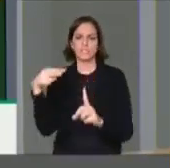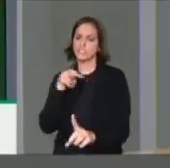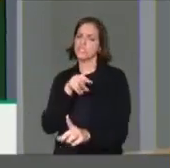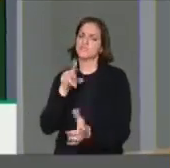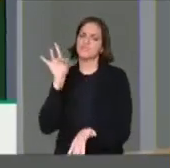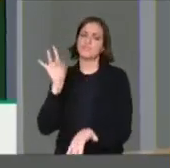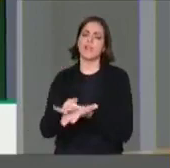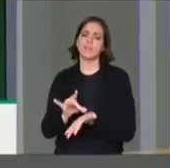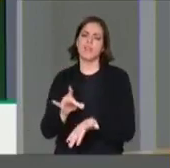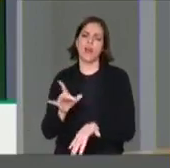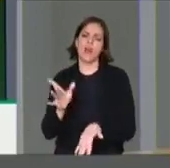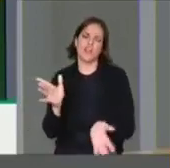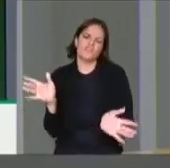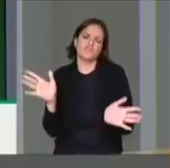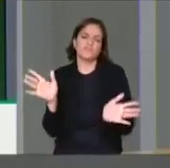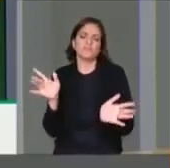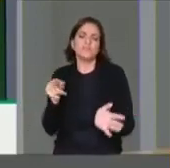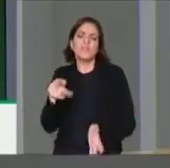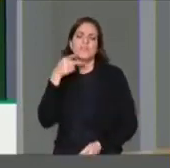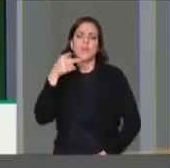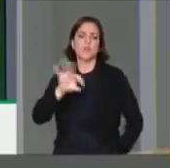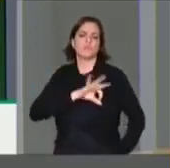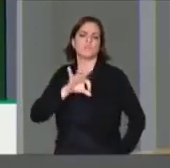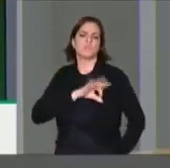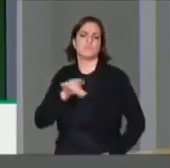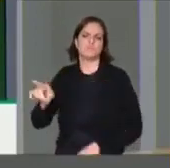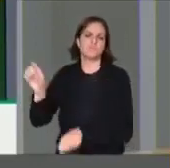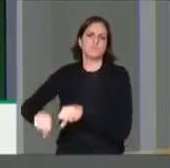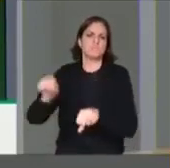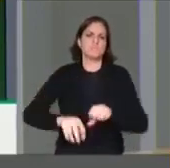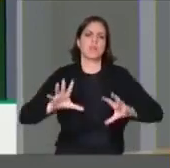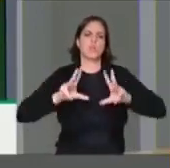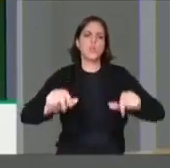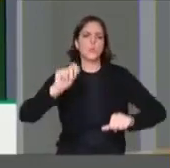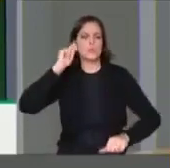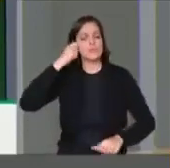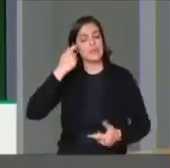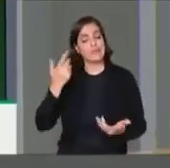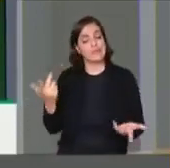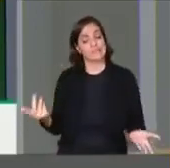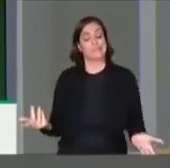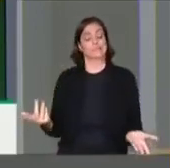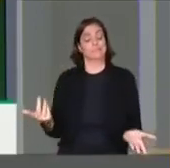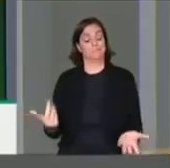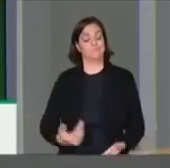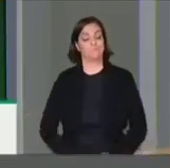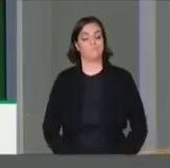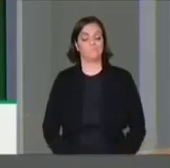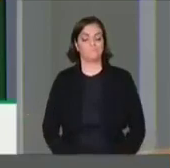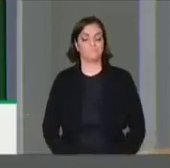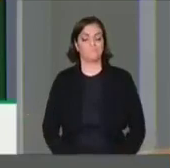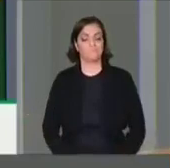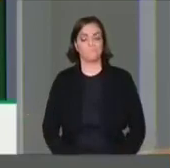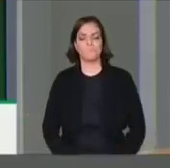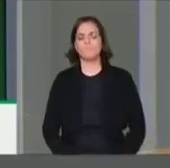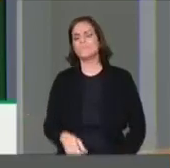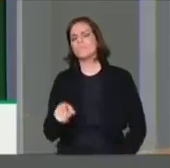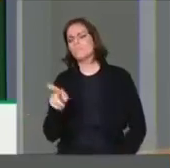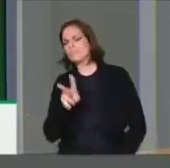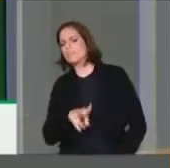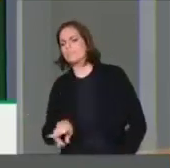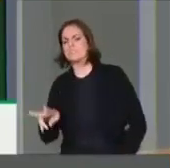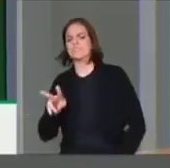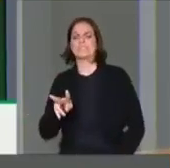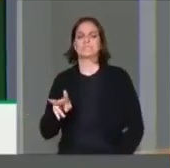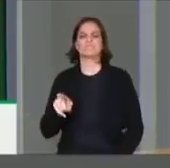da Polícia Militar, tratando-a como exterminadora da população negra brasileira. Essa generalização